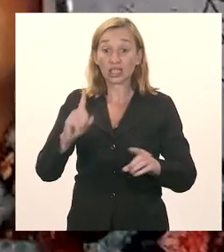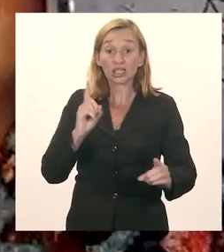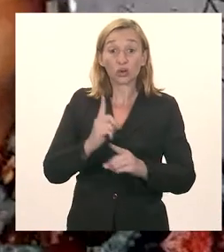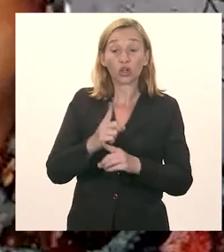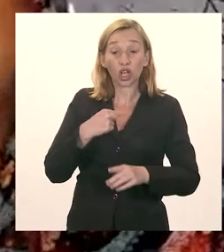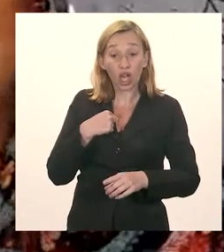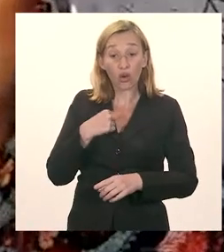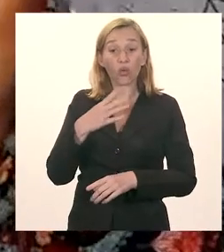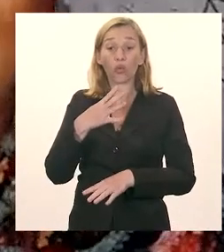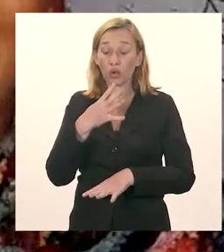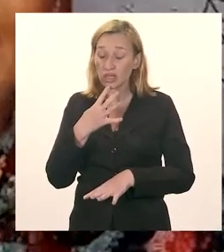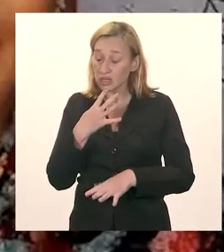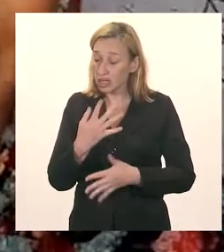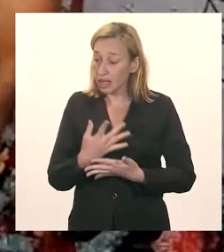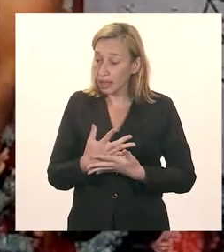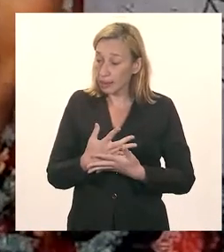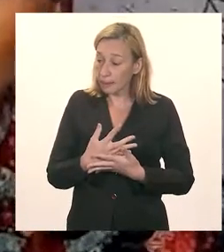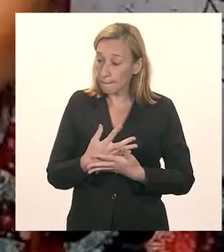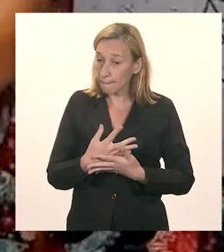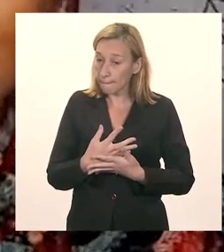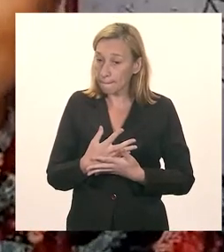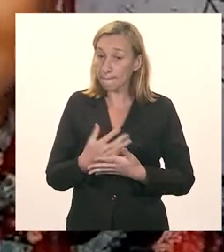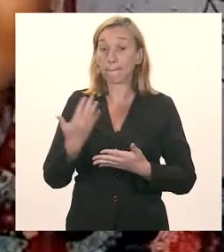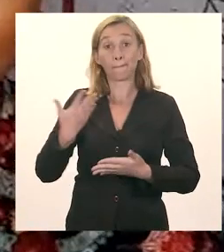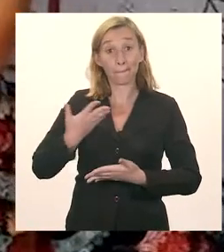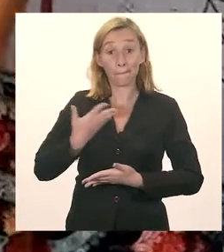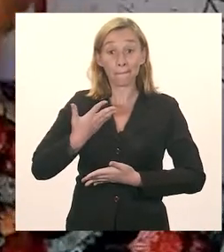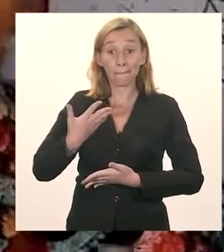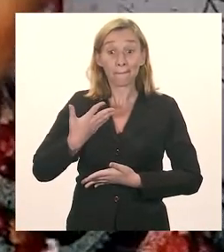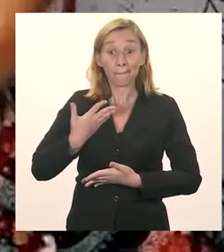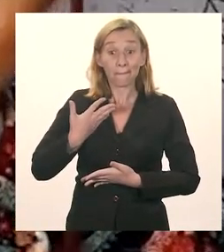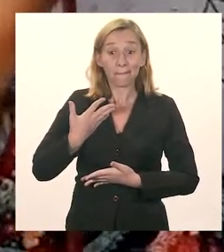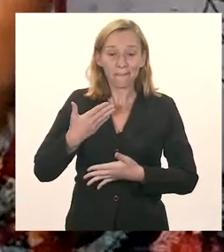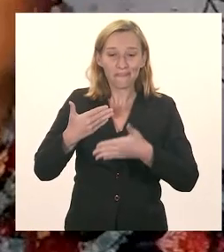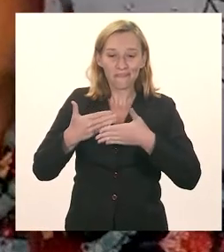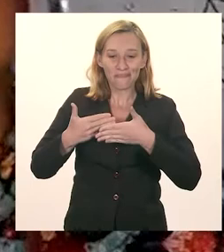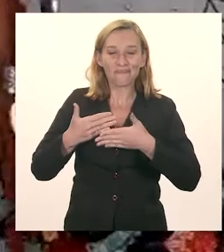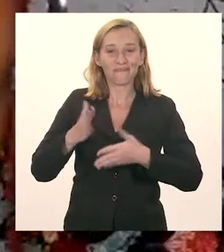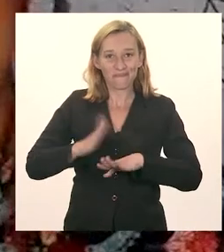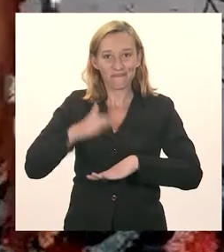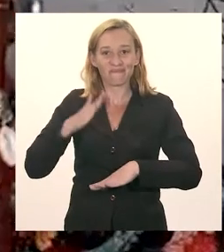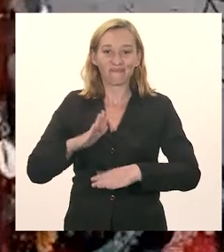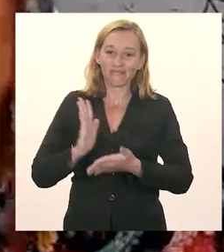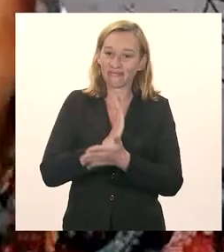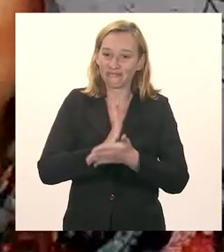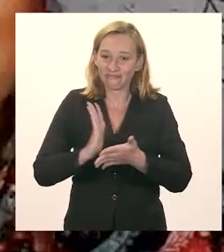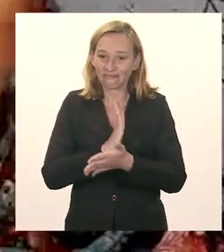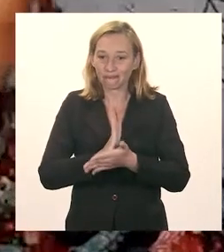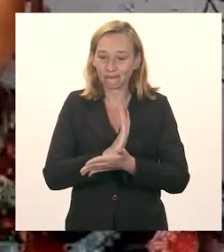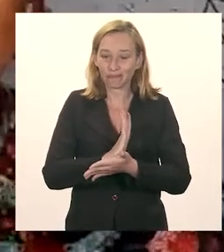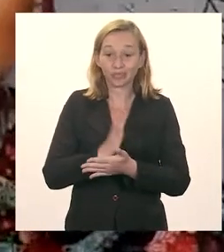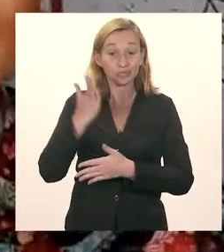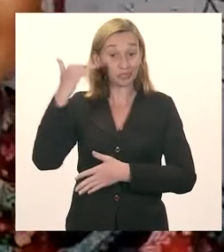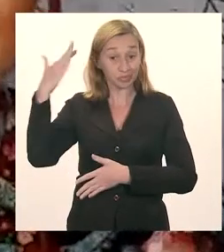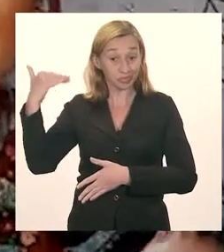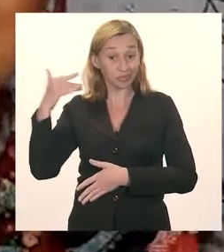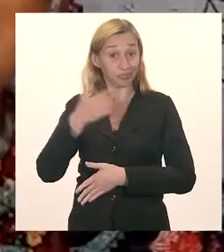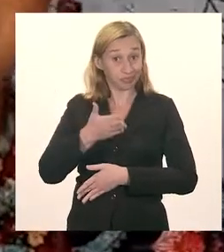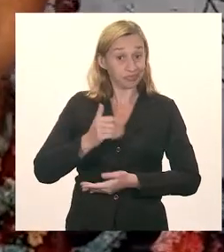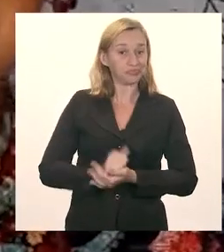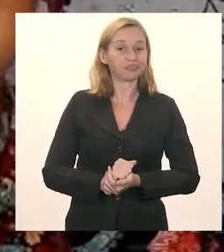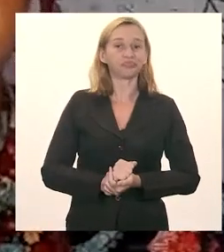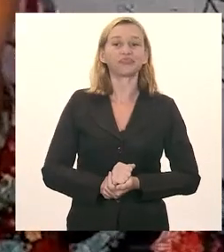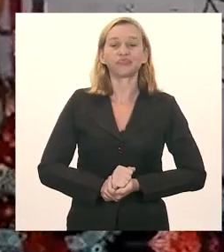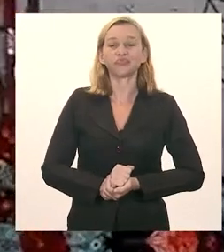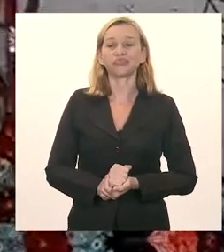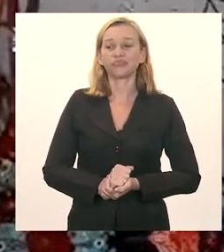que eu acabei conhecendo, ficando amiga, né? Ficando mais próxima de alguns dos mestres, de alguns desses mestres